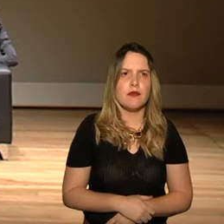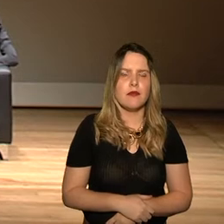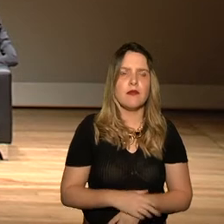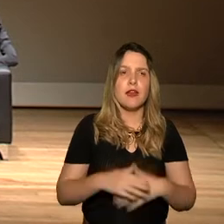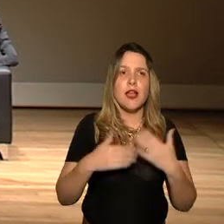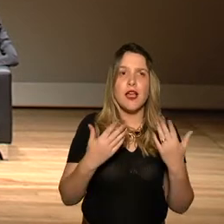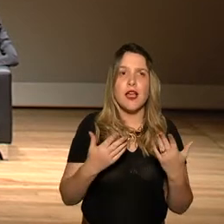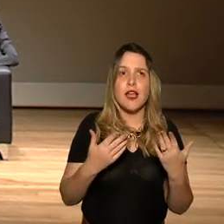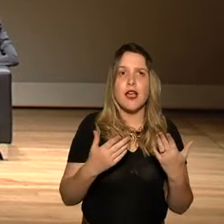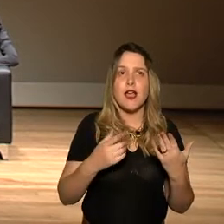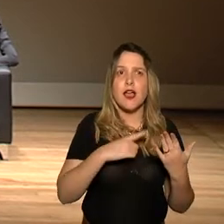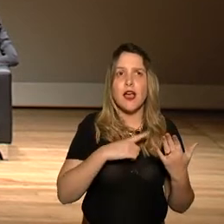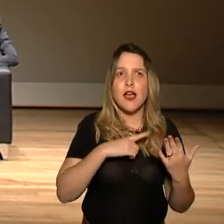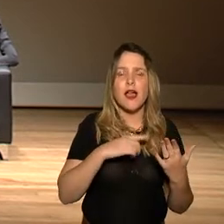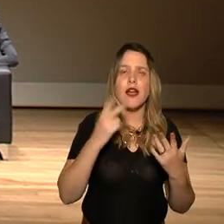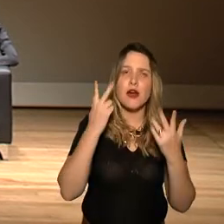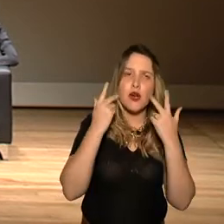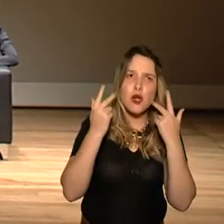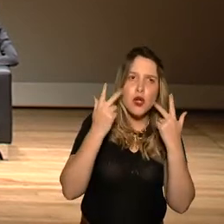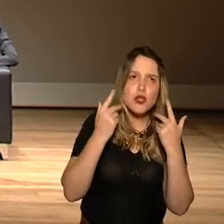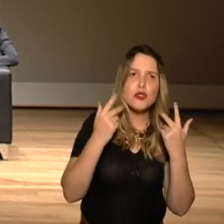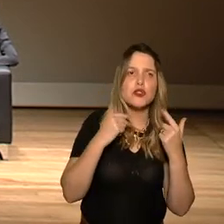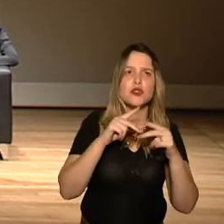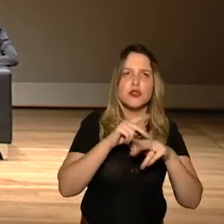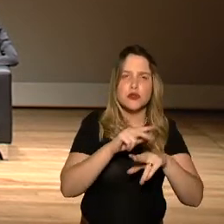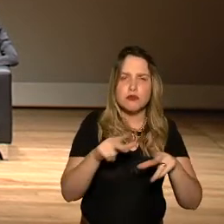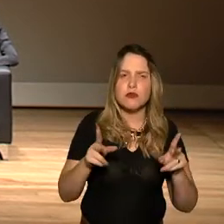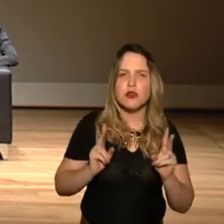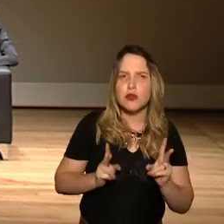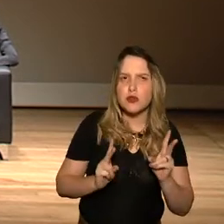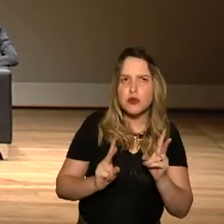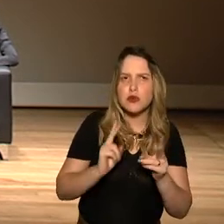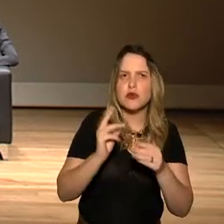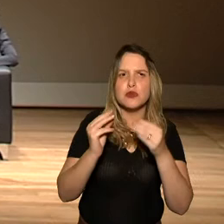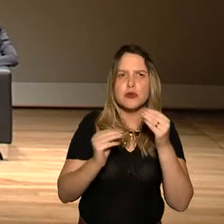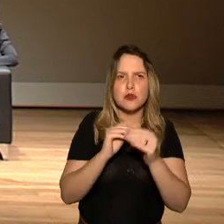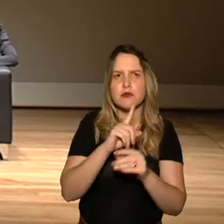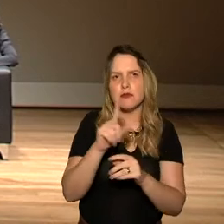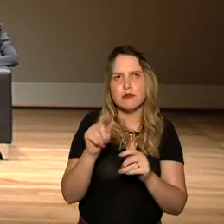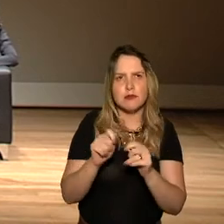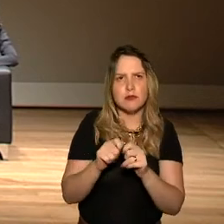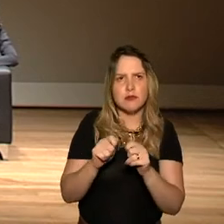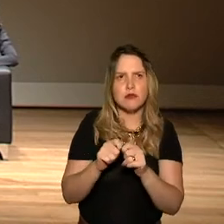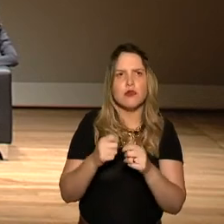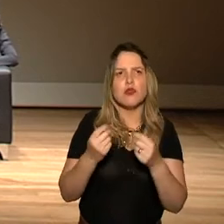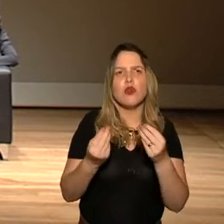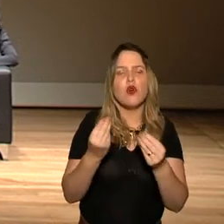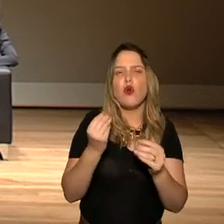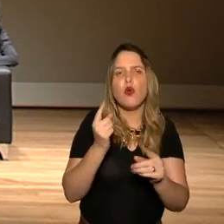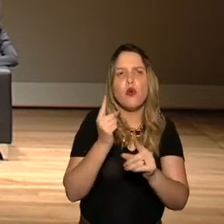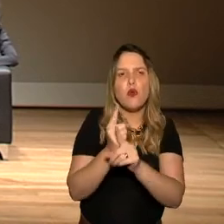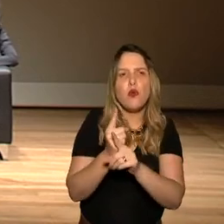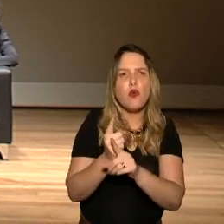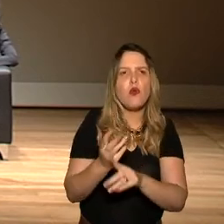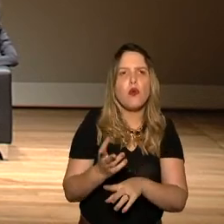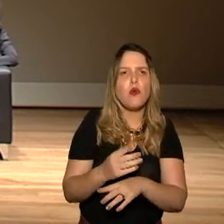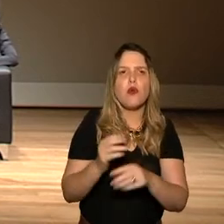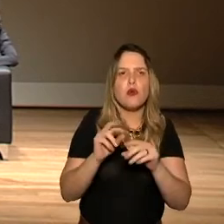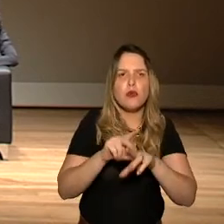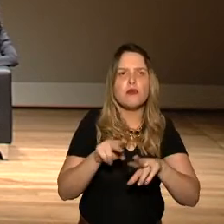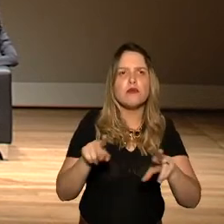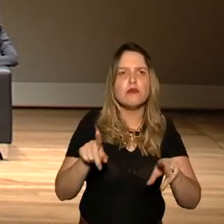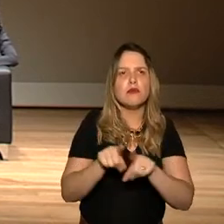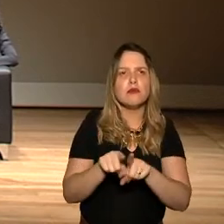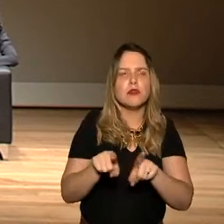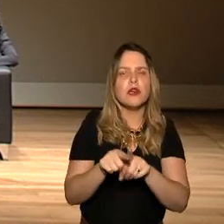a instituição cultural e a comunidade nesse processo de aprendizagem eu perguntei muito sobre a escola mas a comunidade também